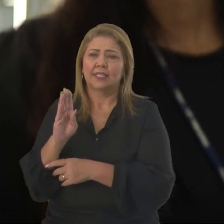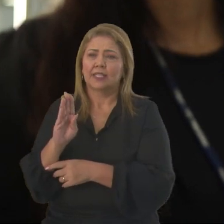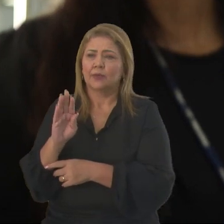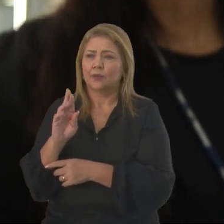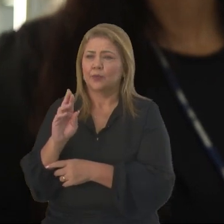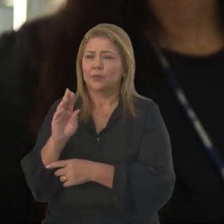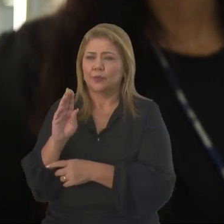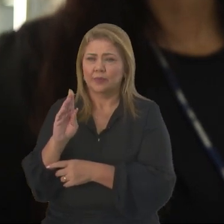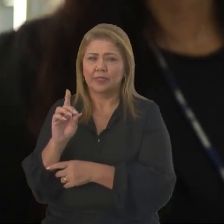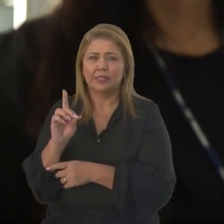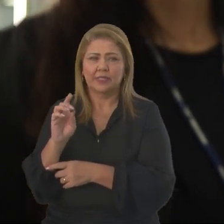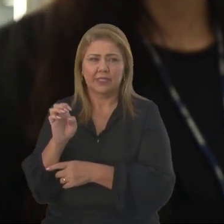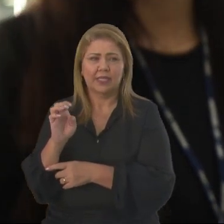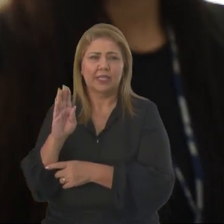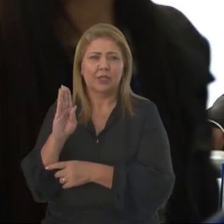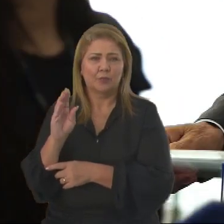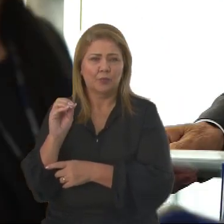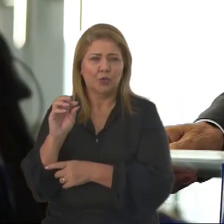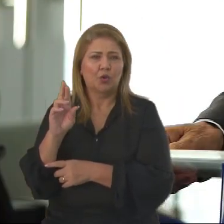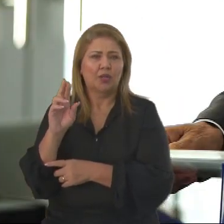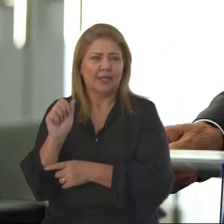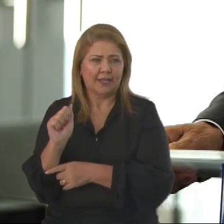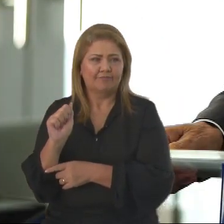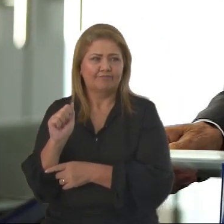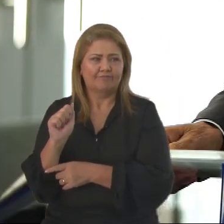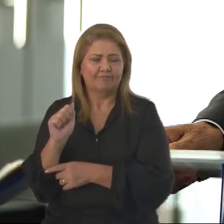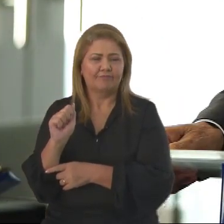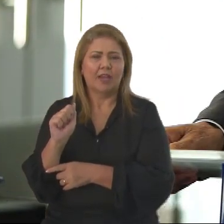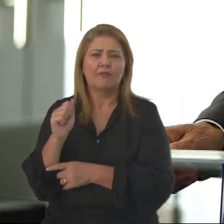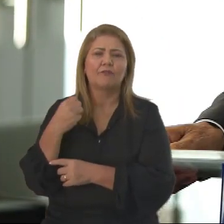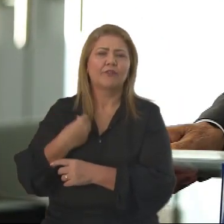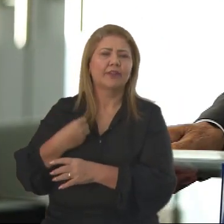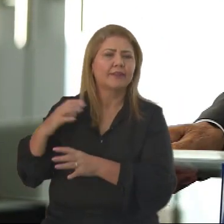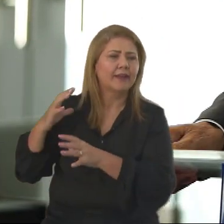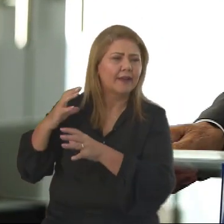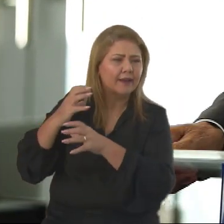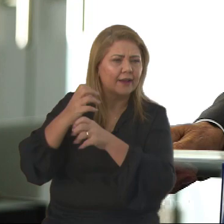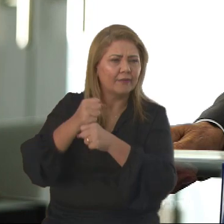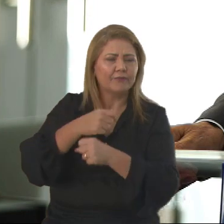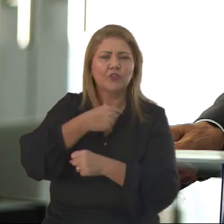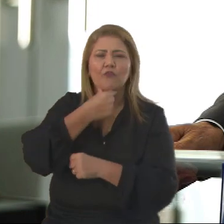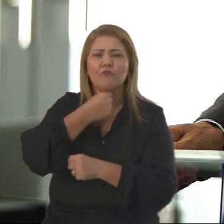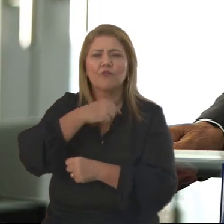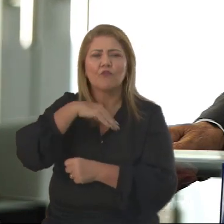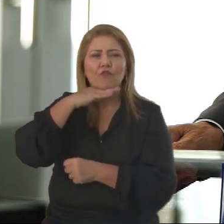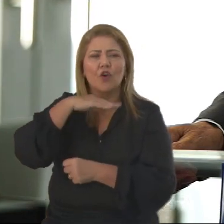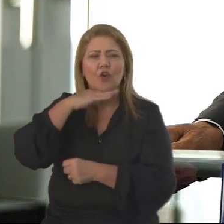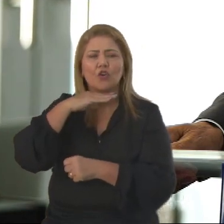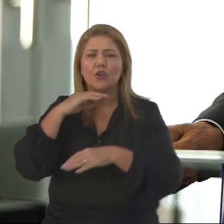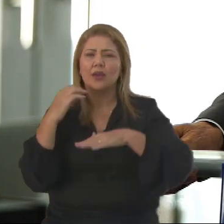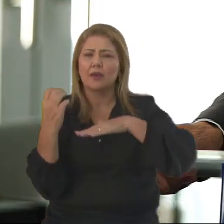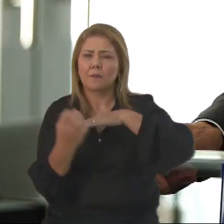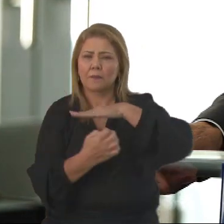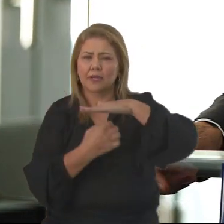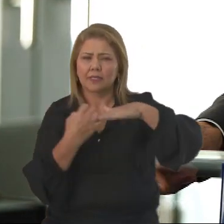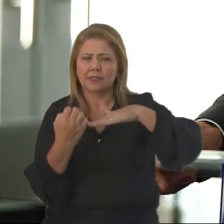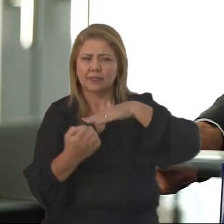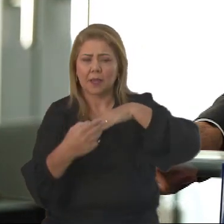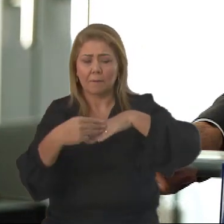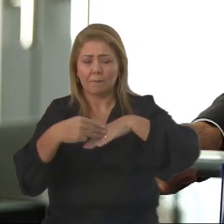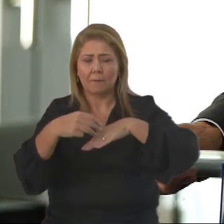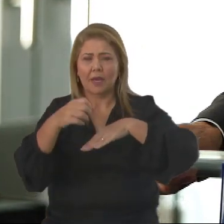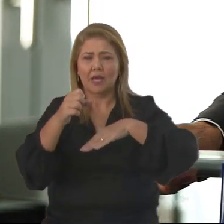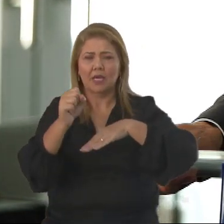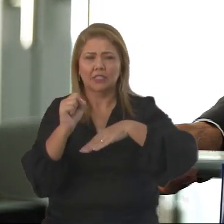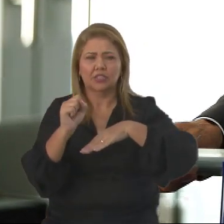à leitura do currículo da palestrante. A palestrante é fonoaudióloga empresarial, mestre em distúrbios